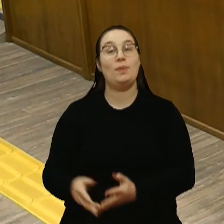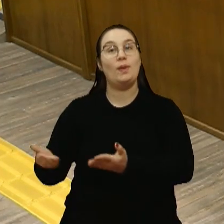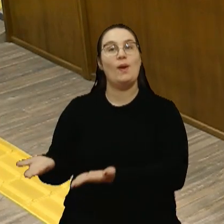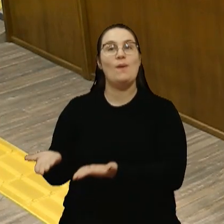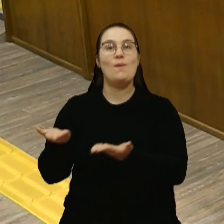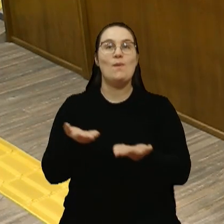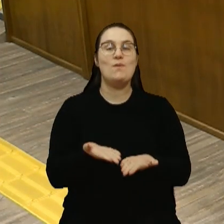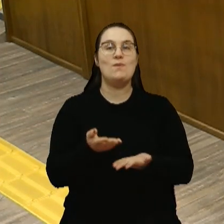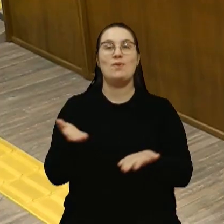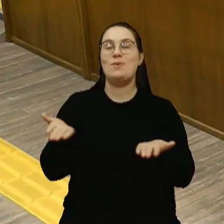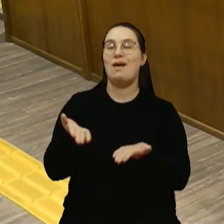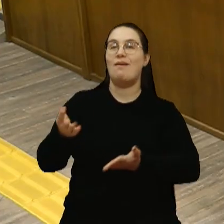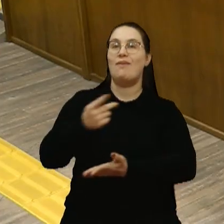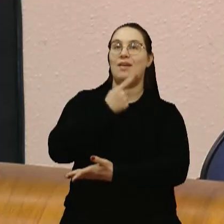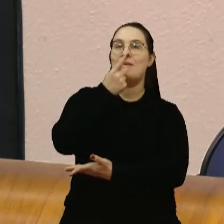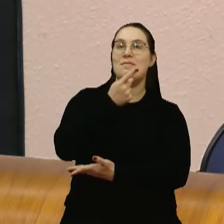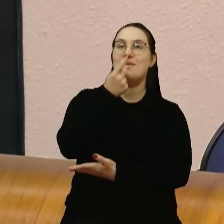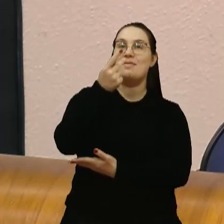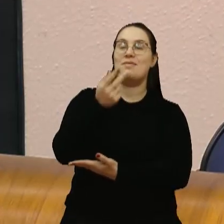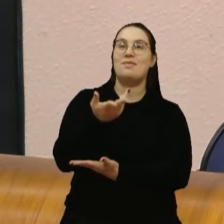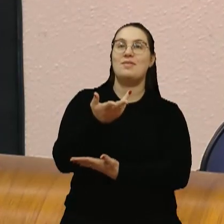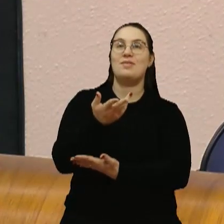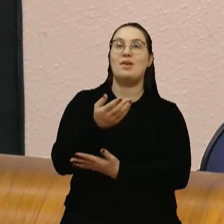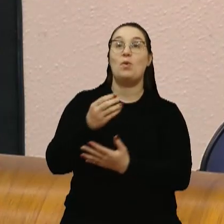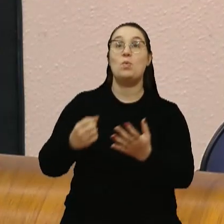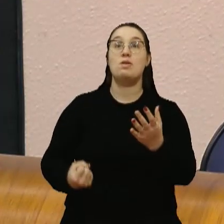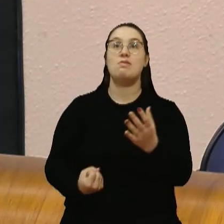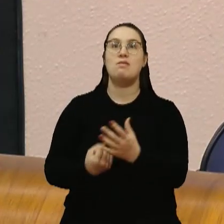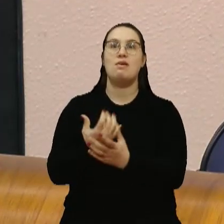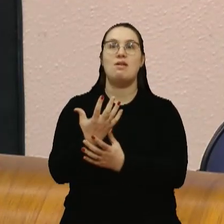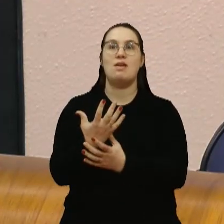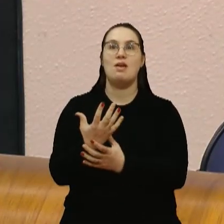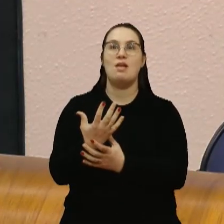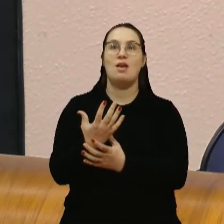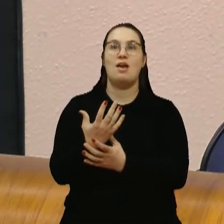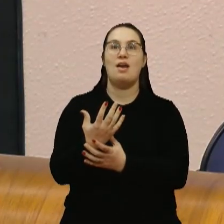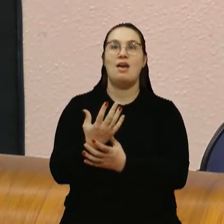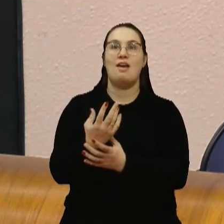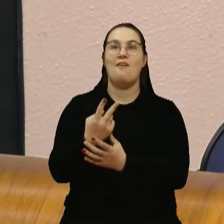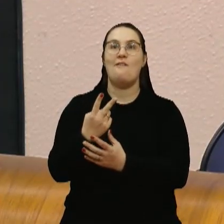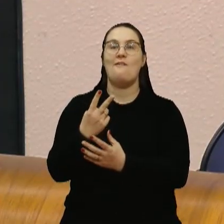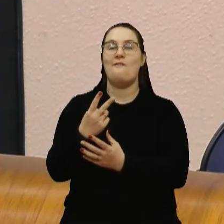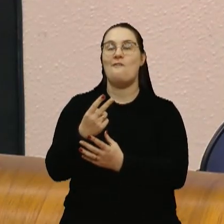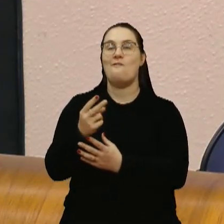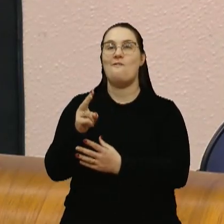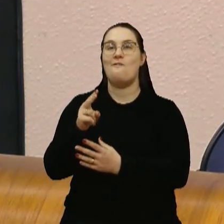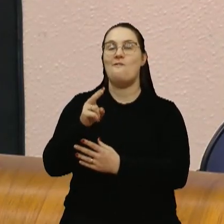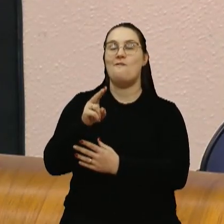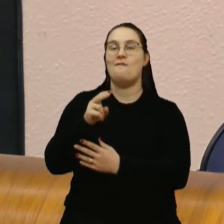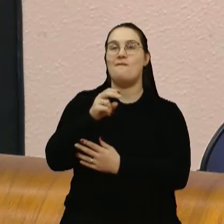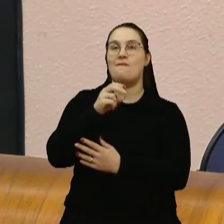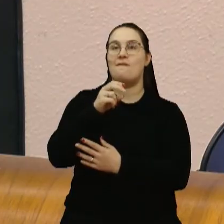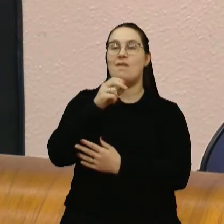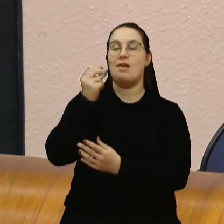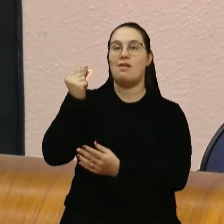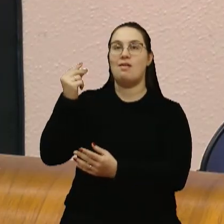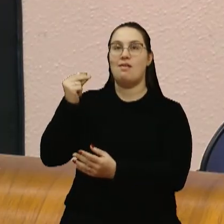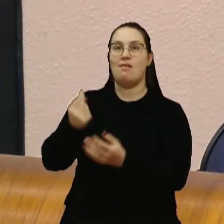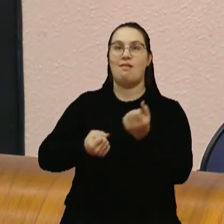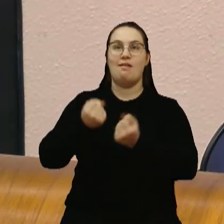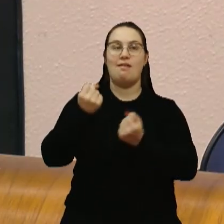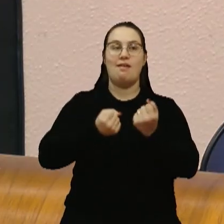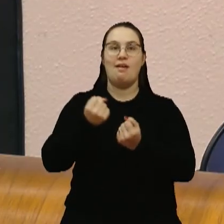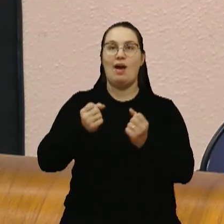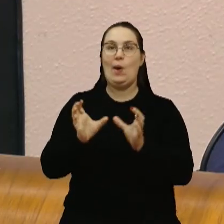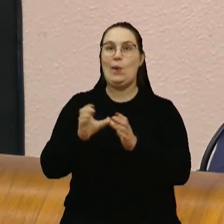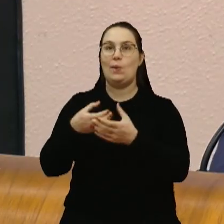Convido para a sua manifestação o fundador da Veteran Car Club Serra Gaúcha, senhor Sérgio Antônio